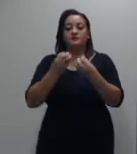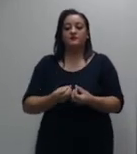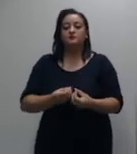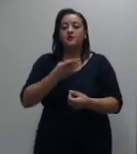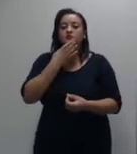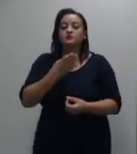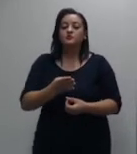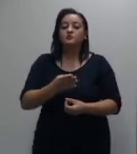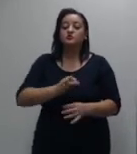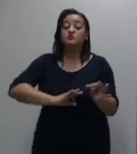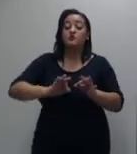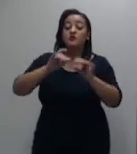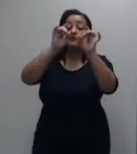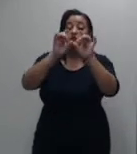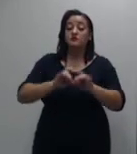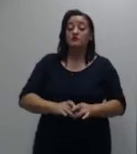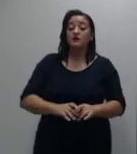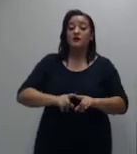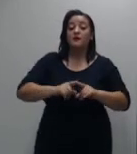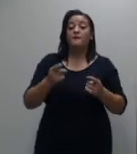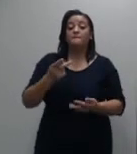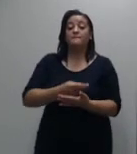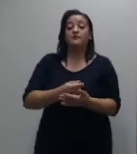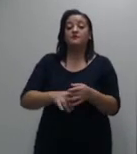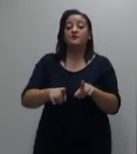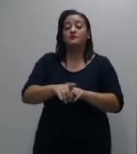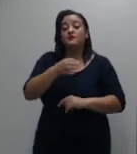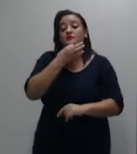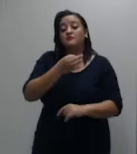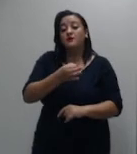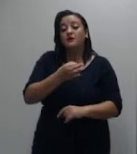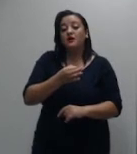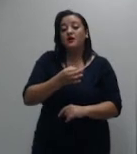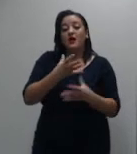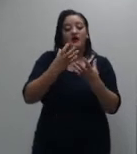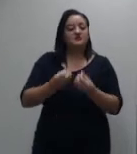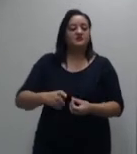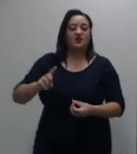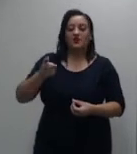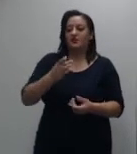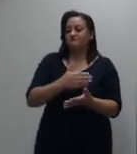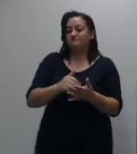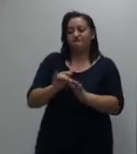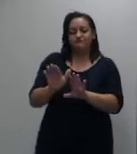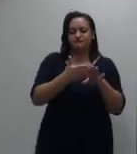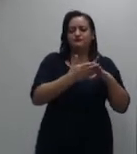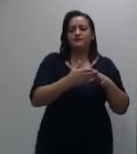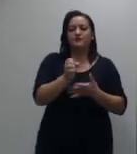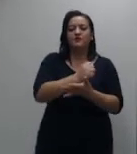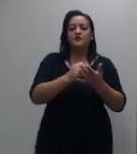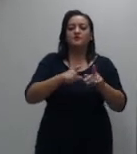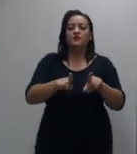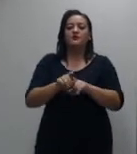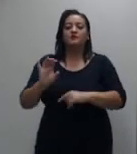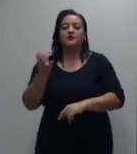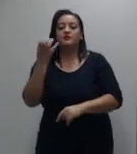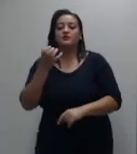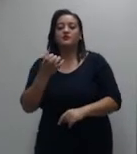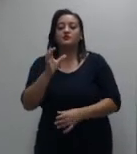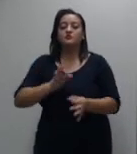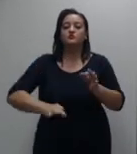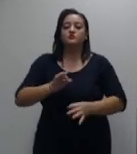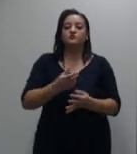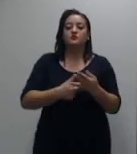pontual mas pedindo indenização por dano material e moral se improcedente totalmente o fundamento da decisão do juiz de primeiro grau